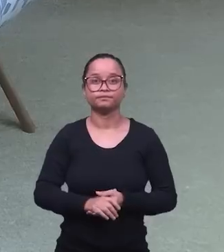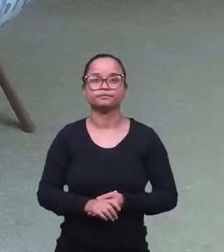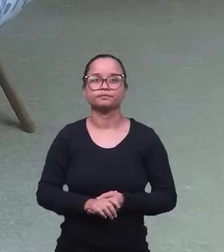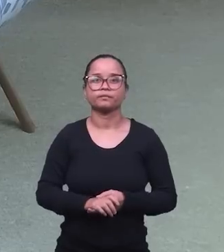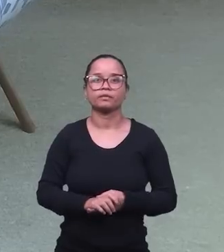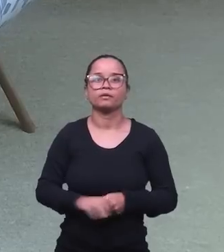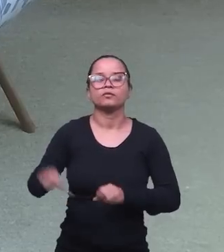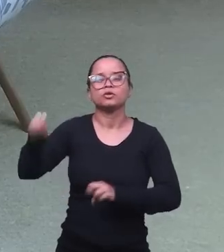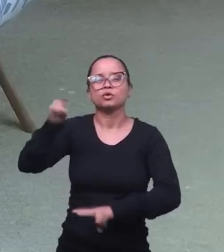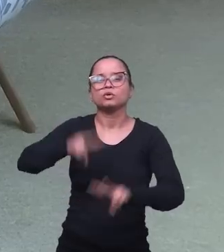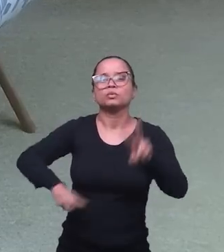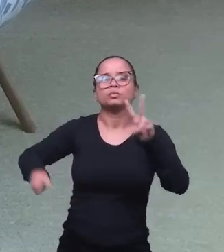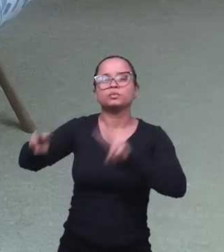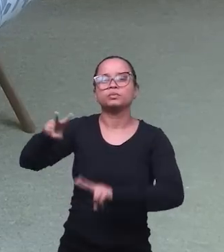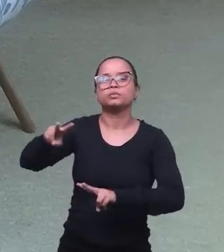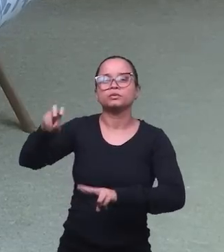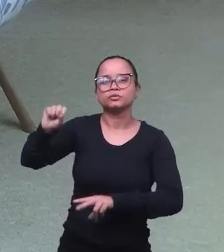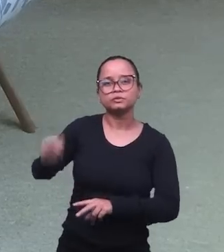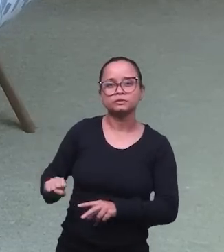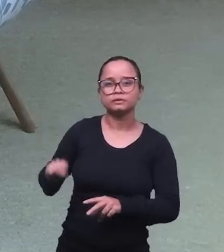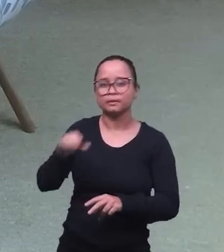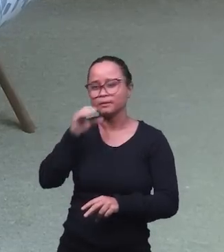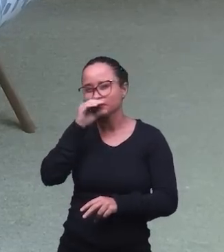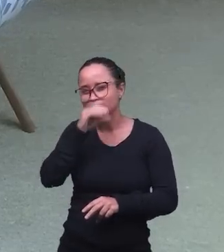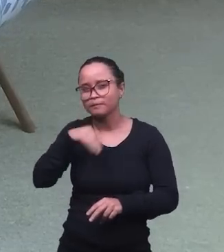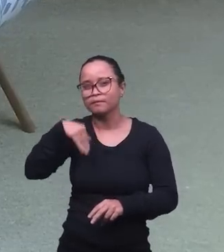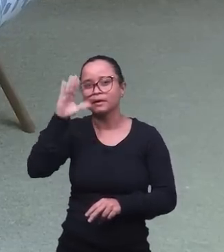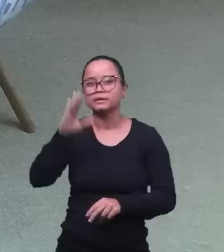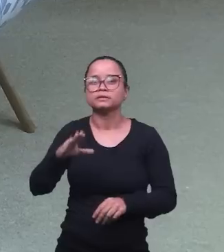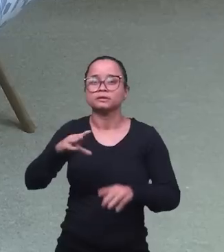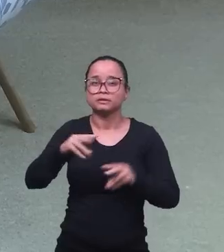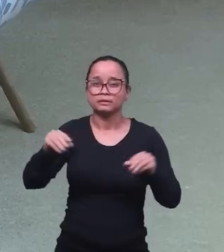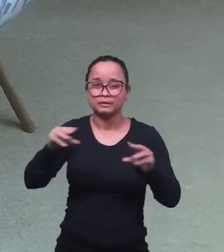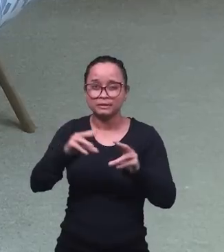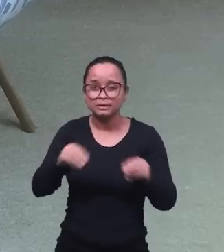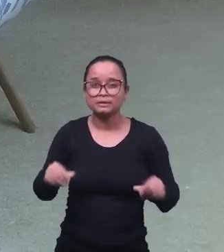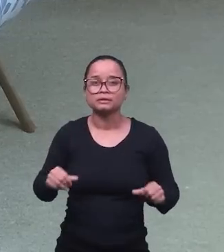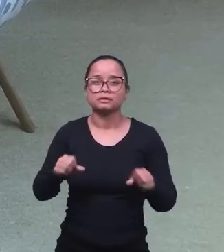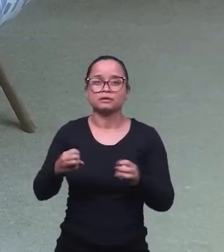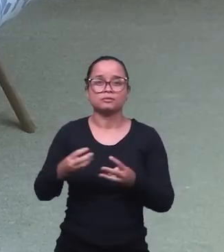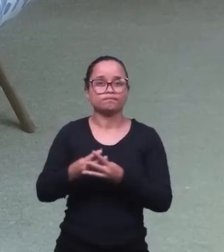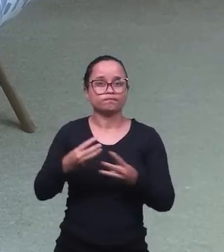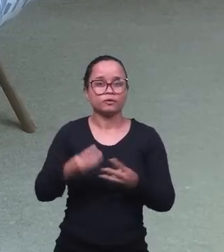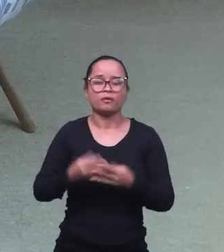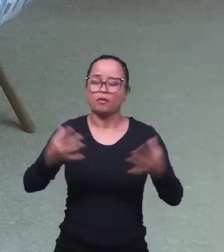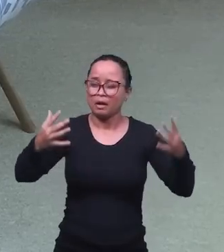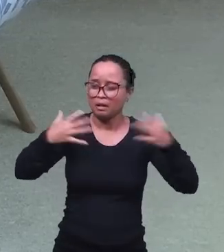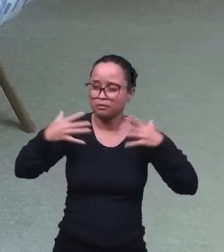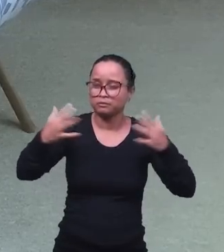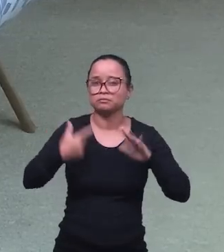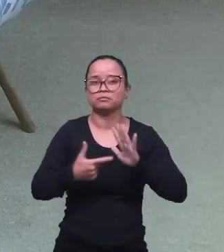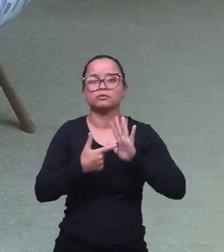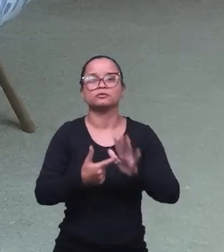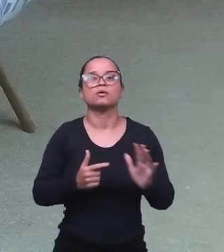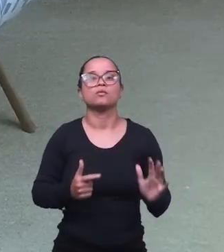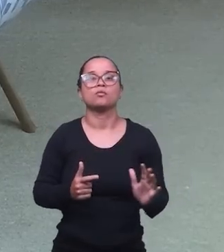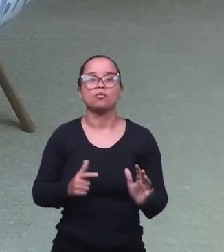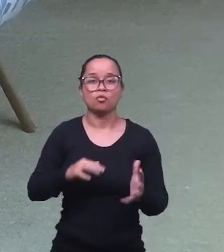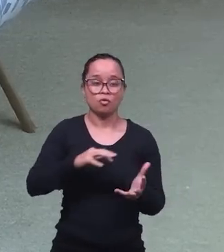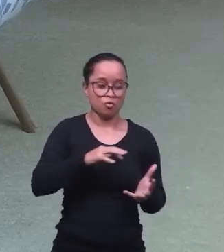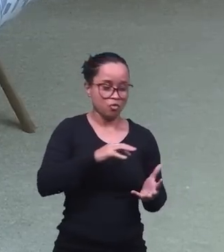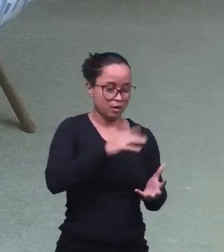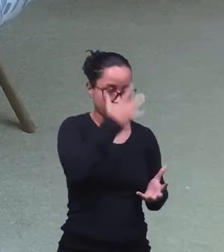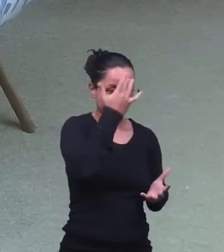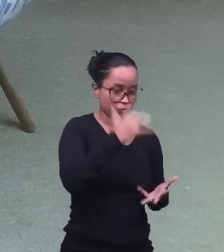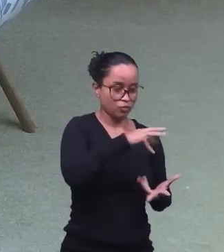vento sul, que é o vento mais quente, que vem do deserto da Judéia, já vai falar do calor. O mundo hoje, ele vive um momento